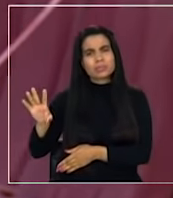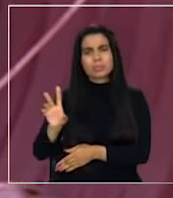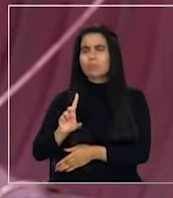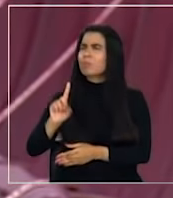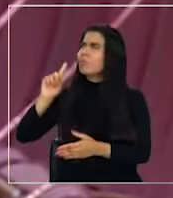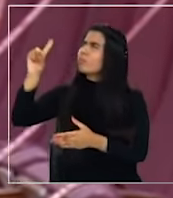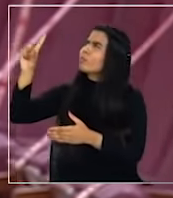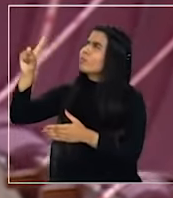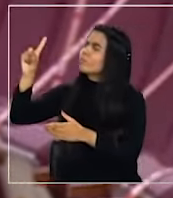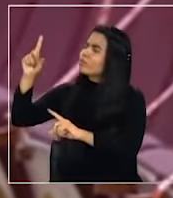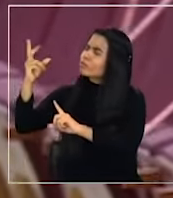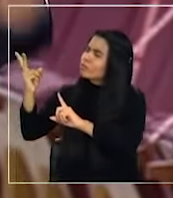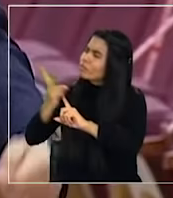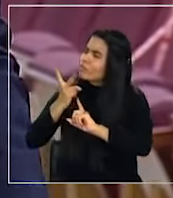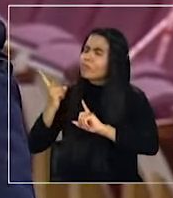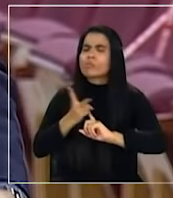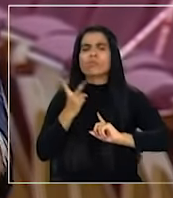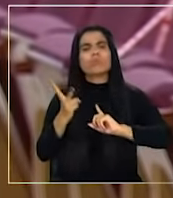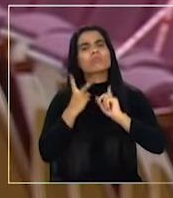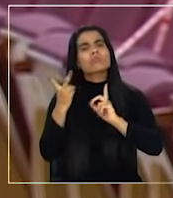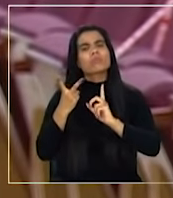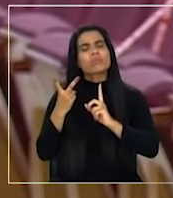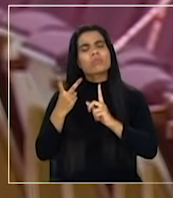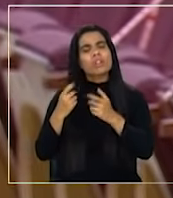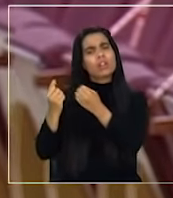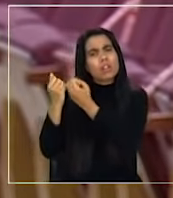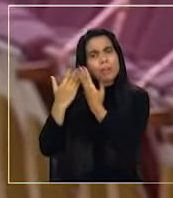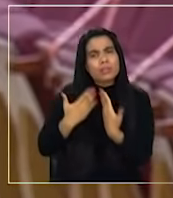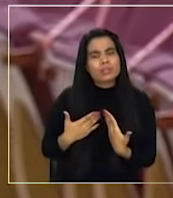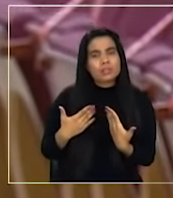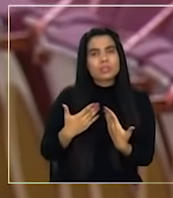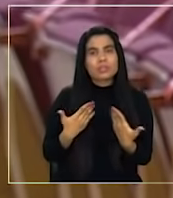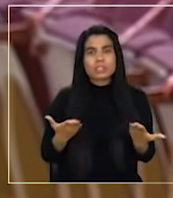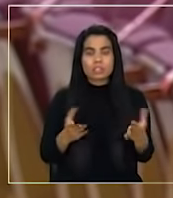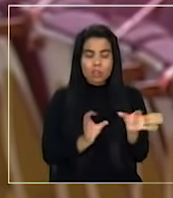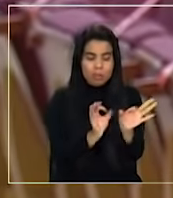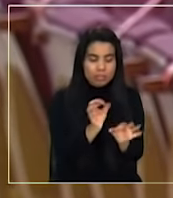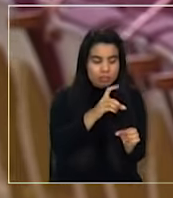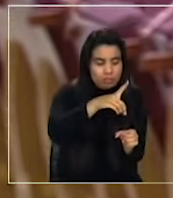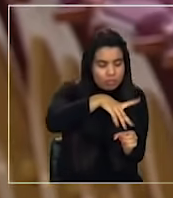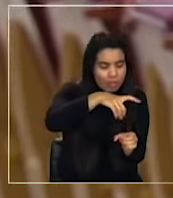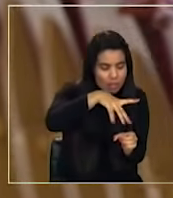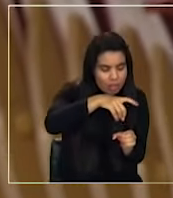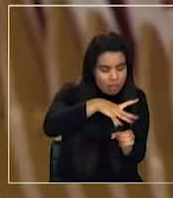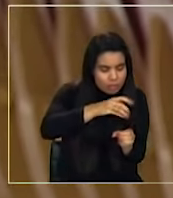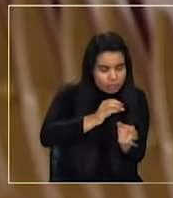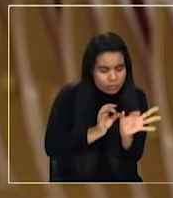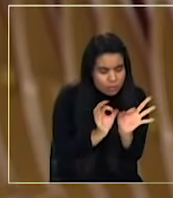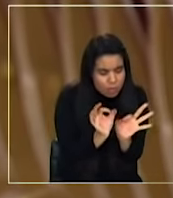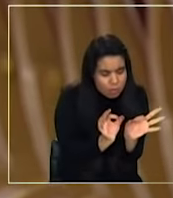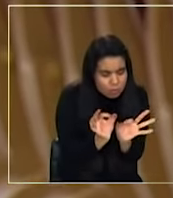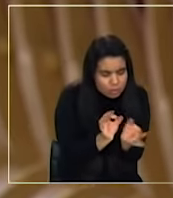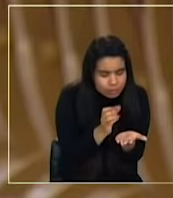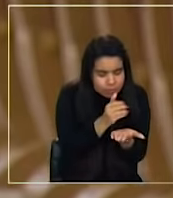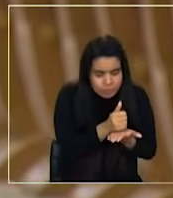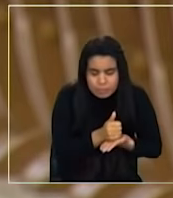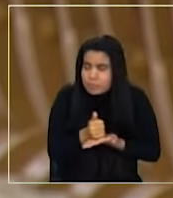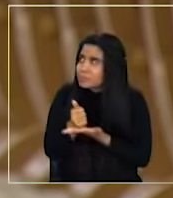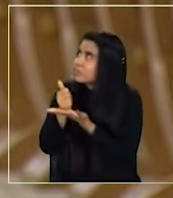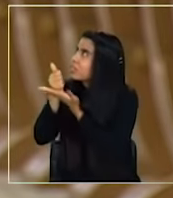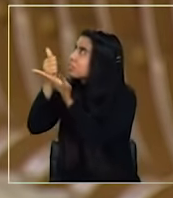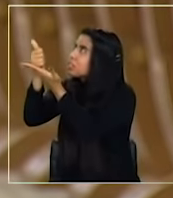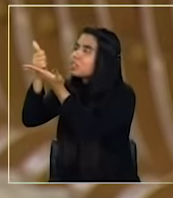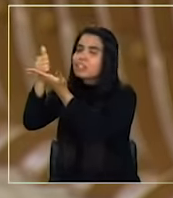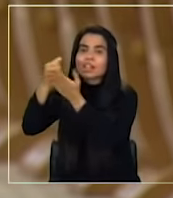nosso sustento. Tudo vem dEle. Quando a gente devolve os primeiros frutos para Ele, nós estamos mostrando que temos